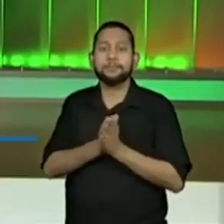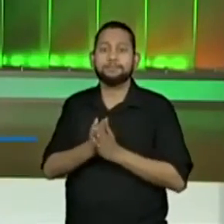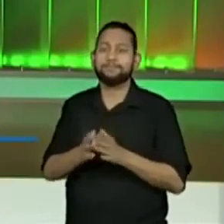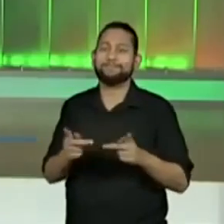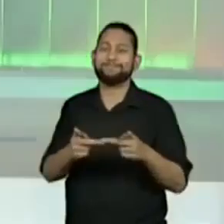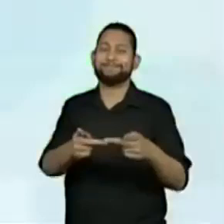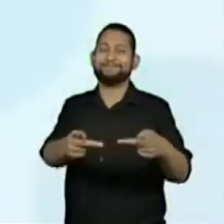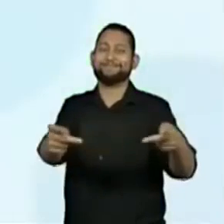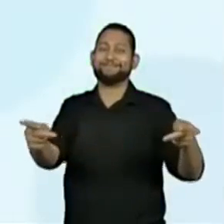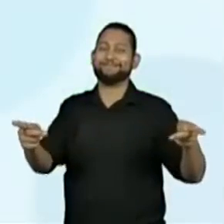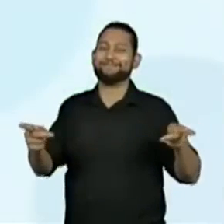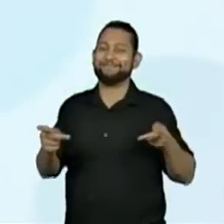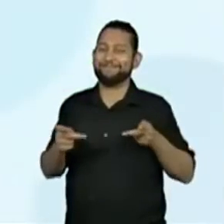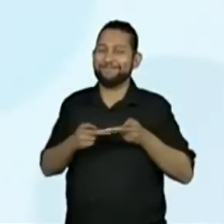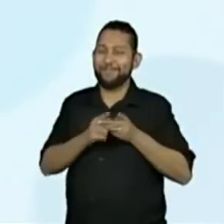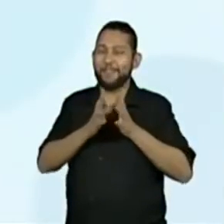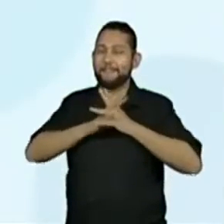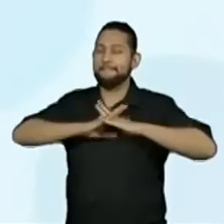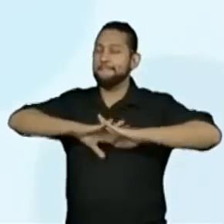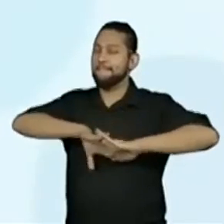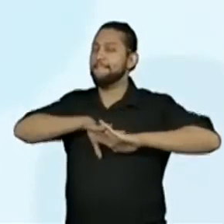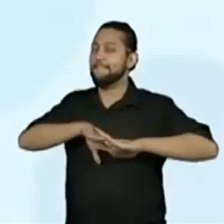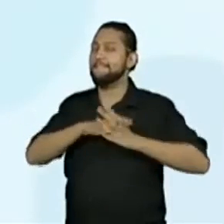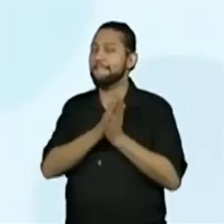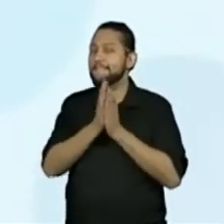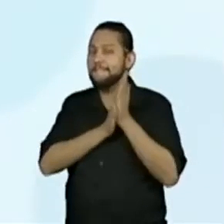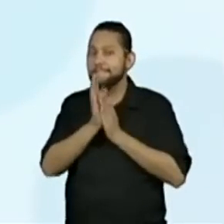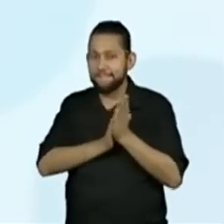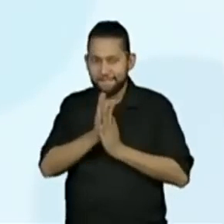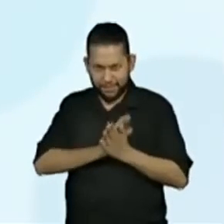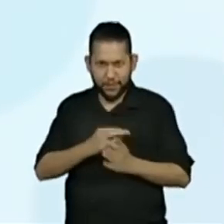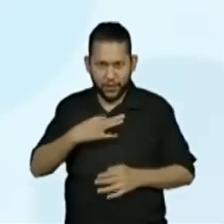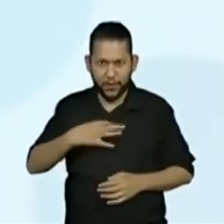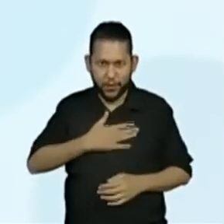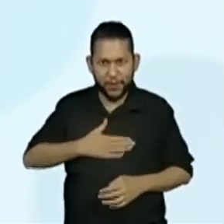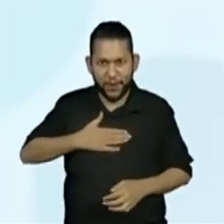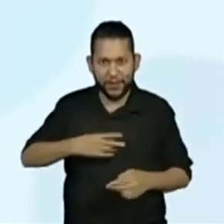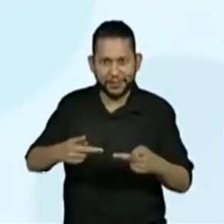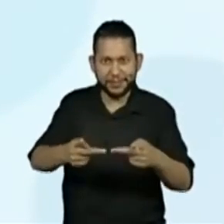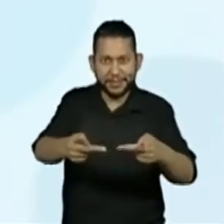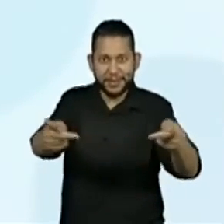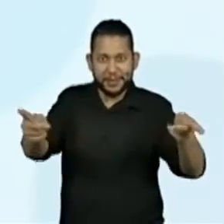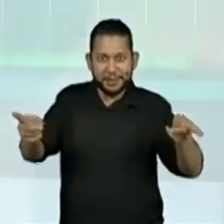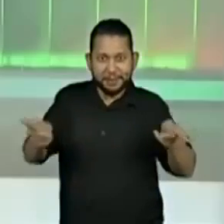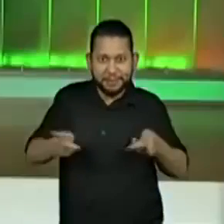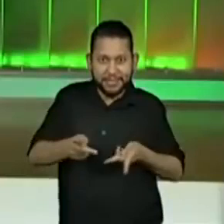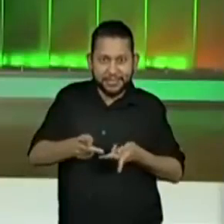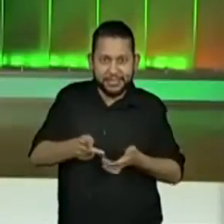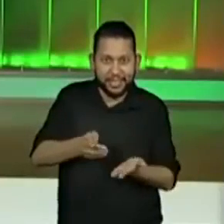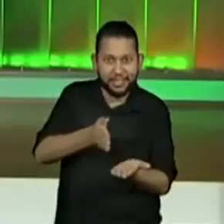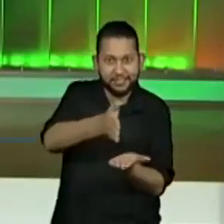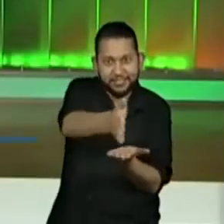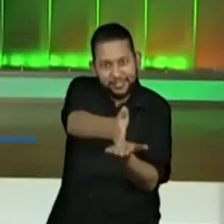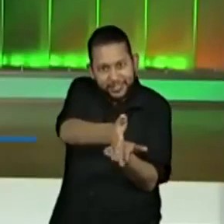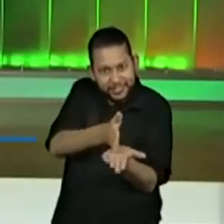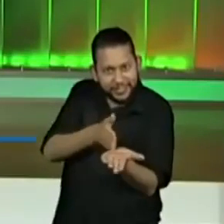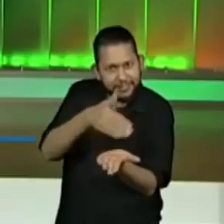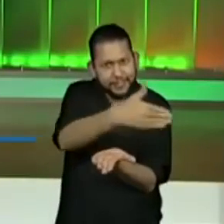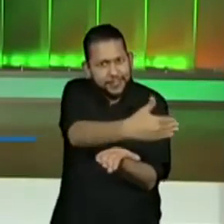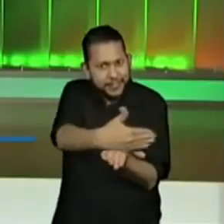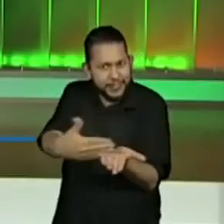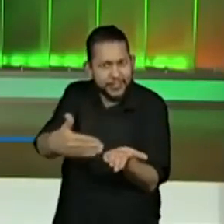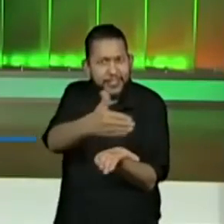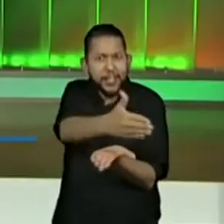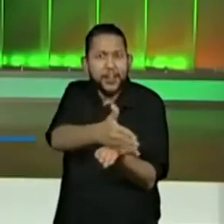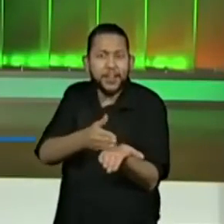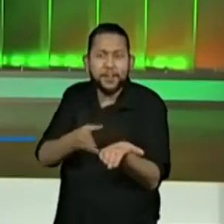pizza e aí quem gosta de pizza eu adoro qual